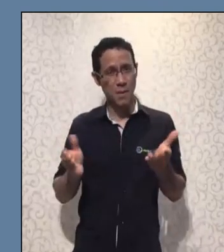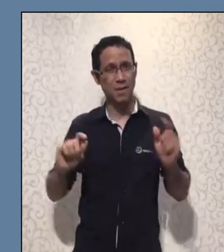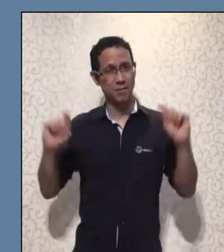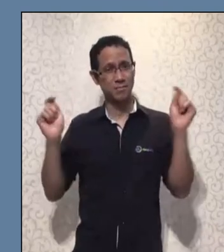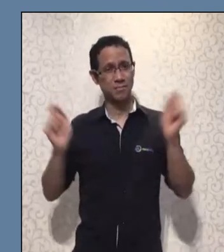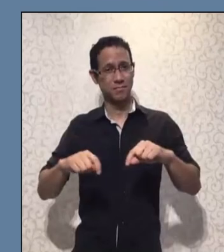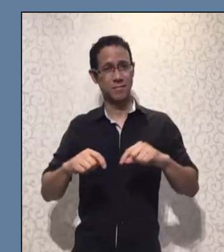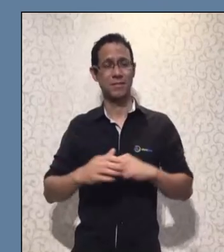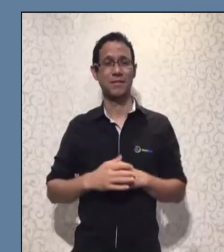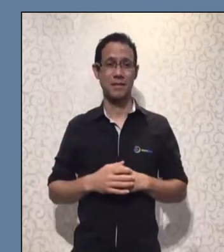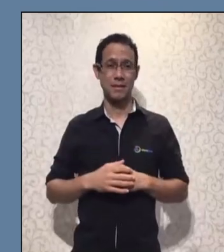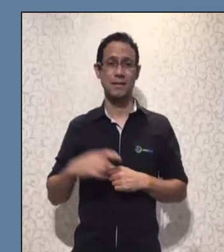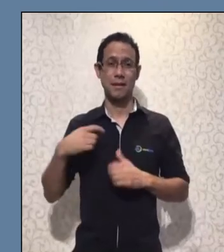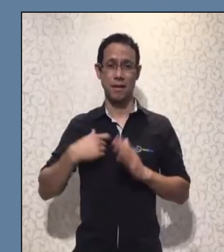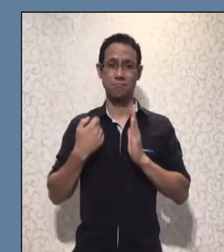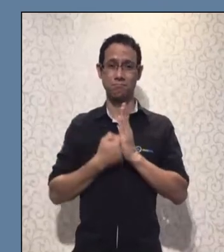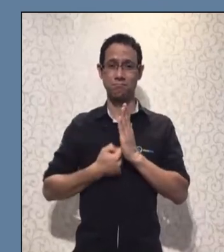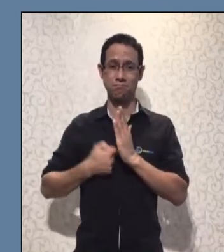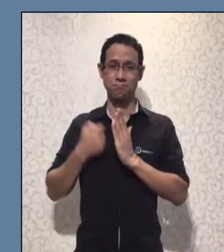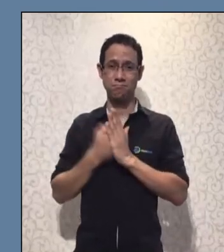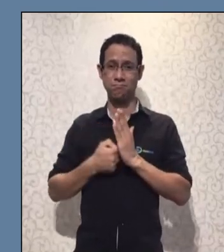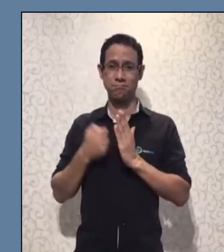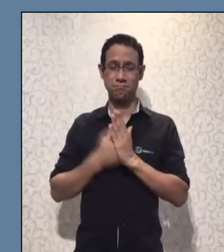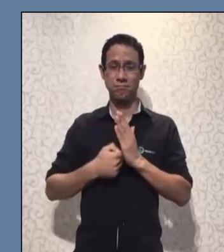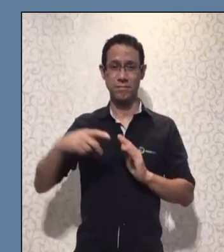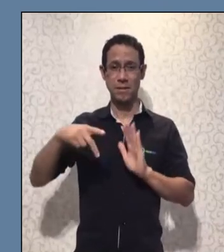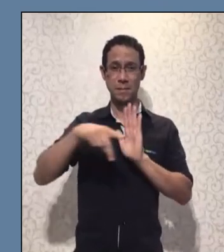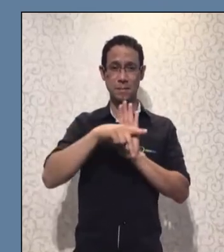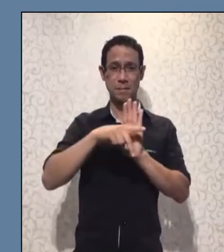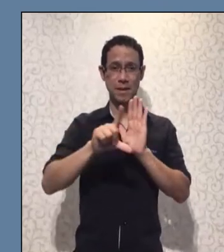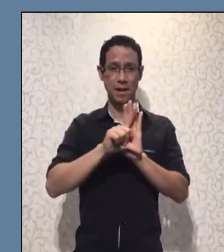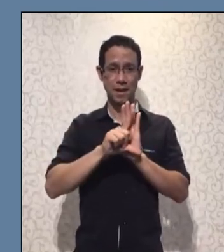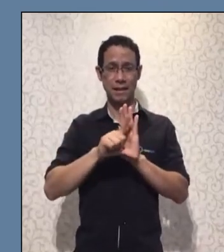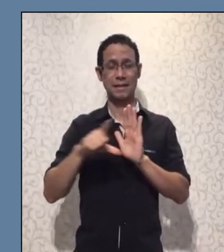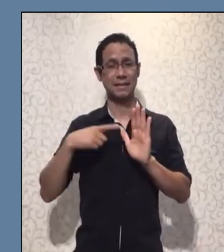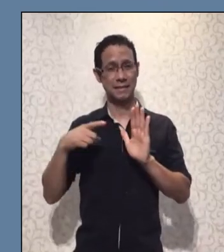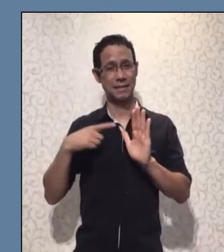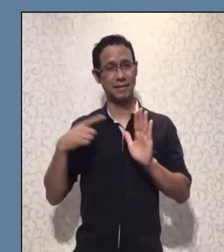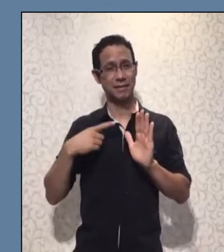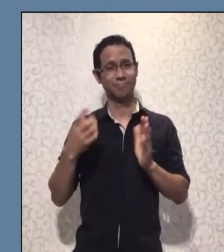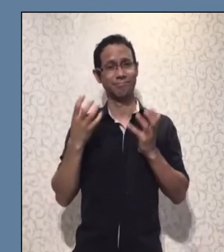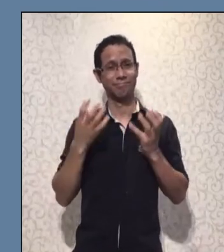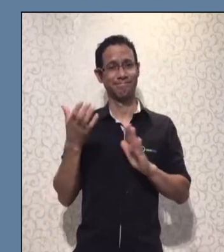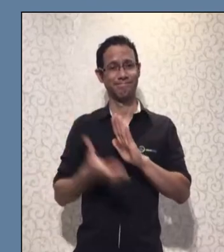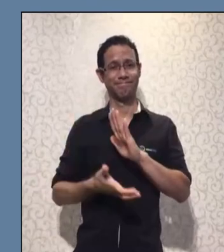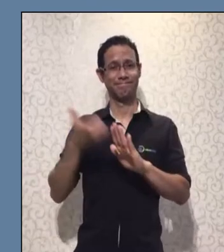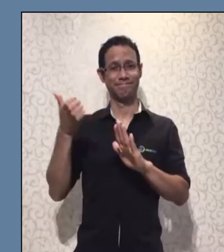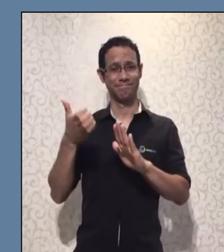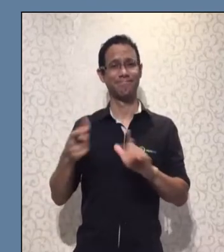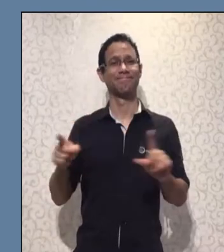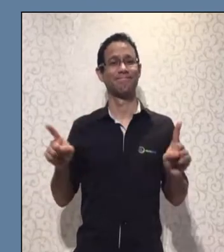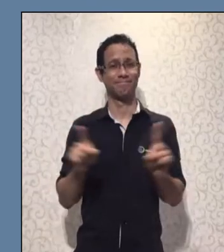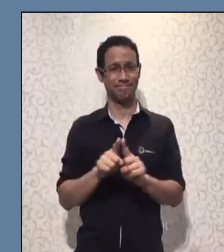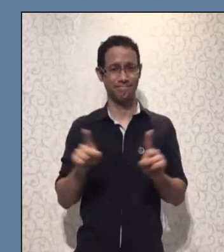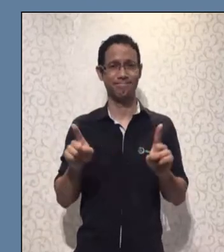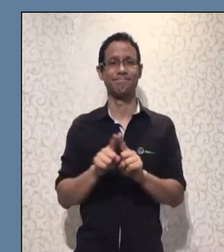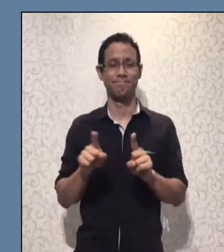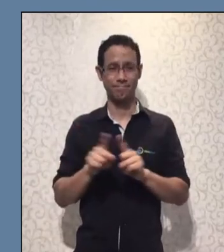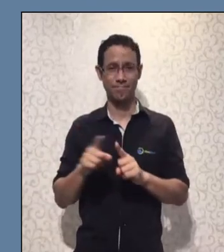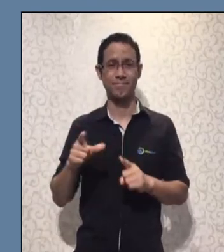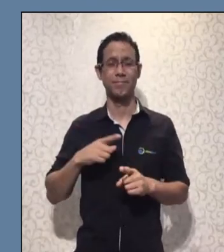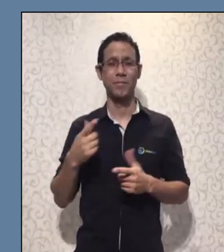estamos lutando contra uma PL, né, um projeto de lei, que procura tirar também muito daquilo que é